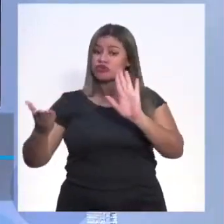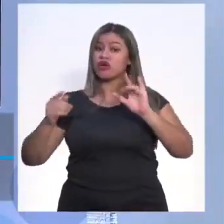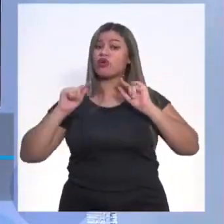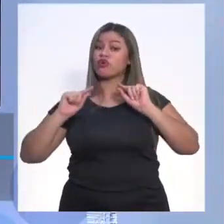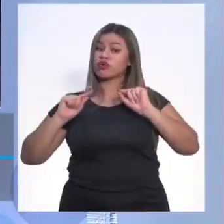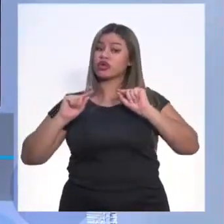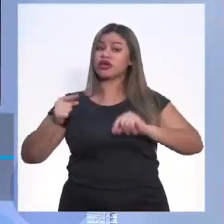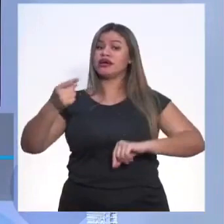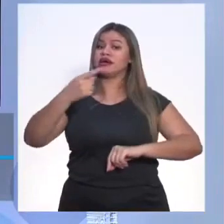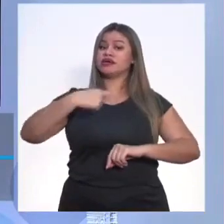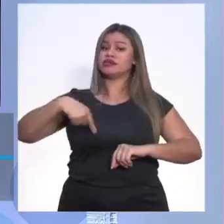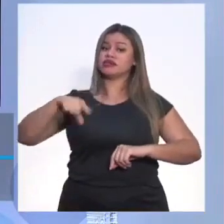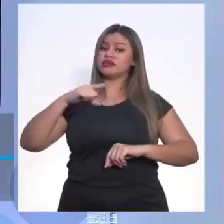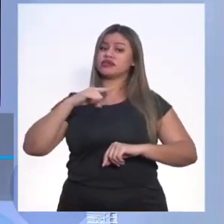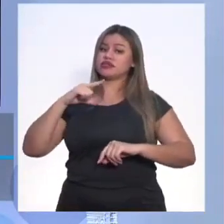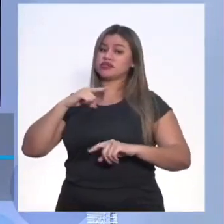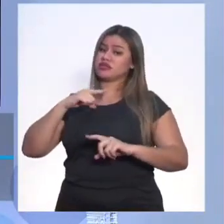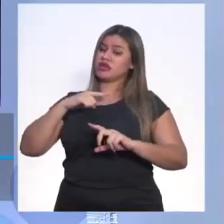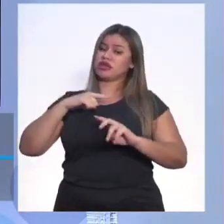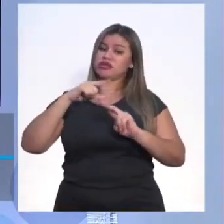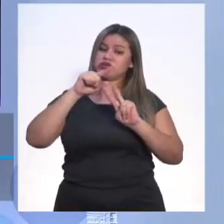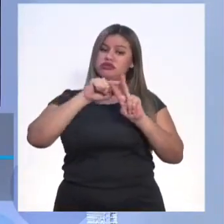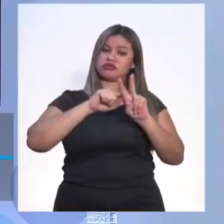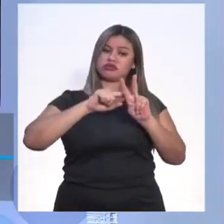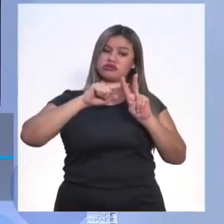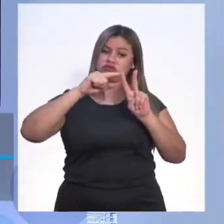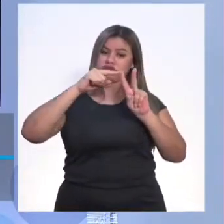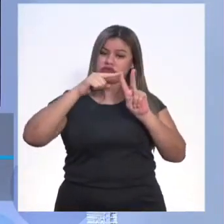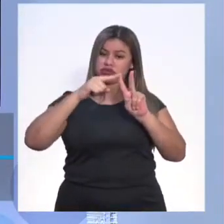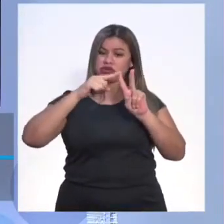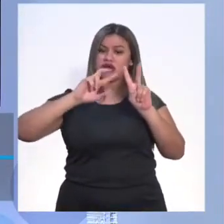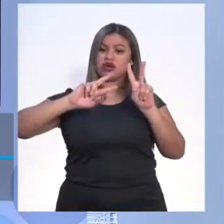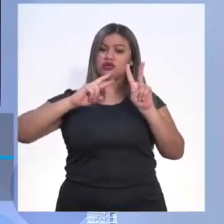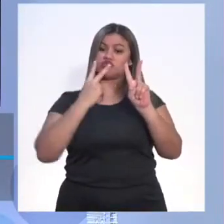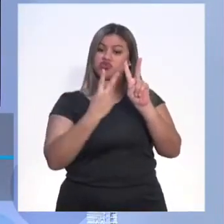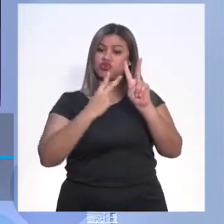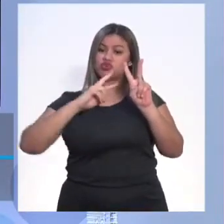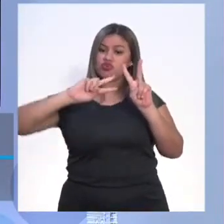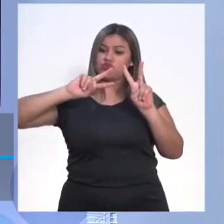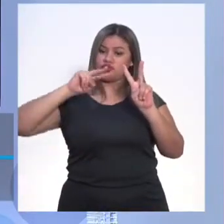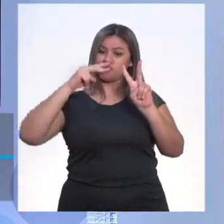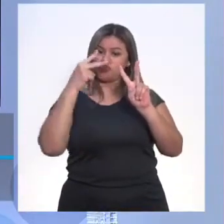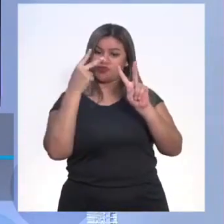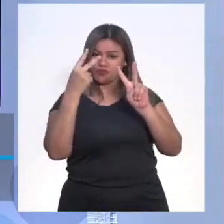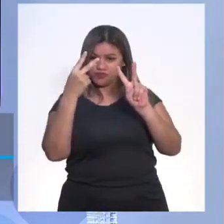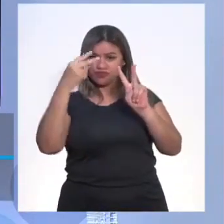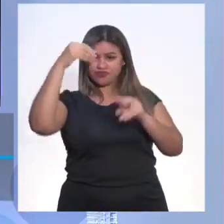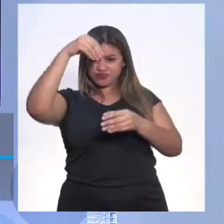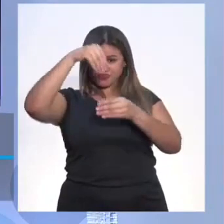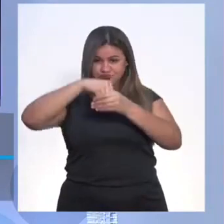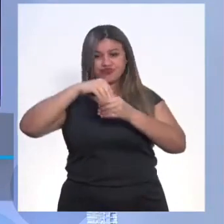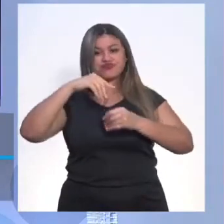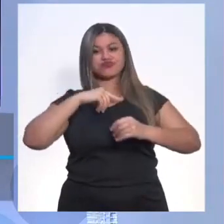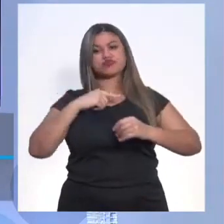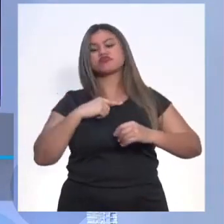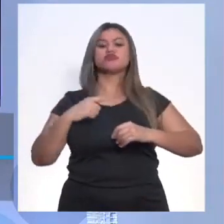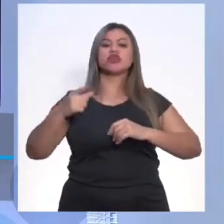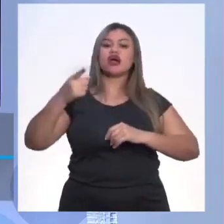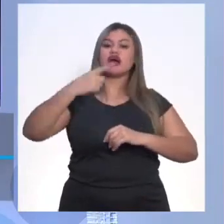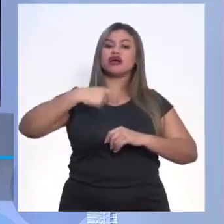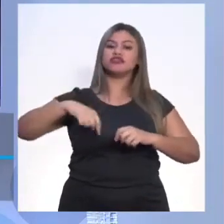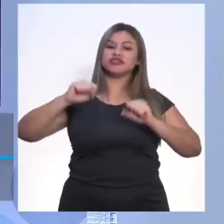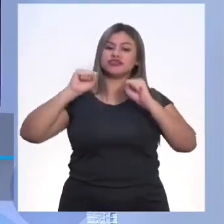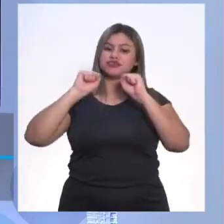quando nós temos o índice da raiz igual ao expoente do número que está dentro dela, a gente